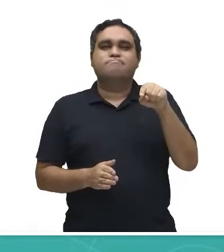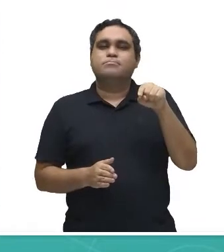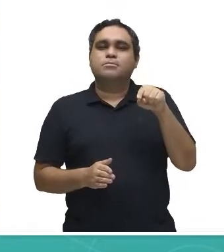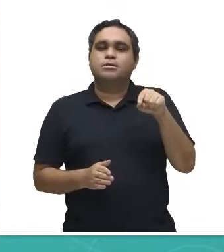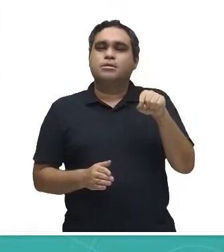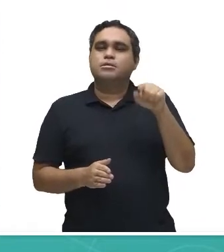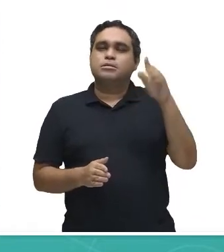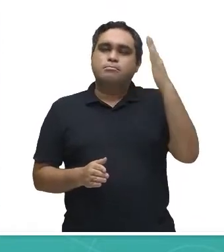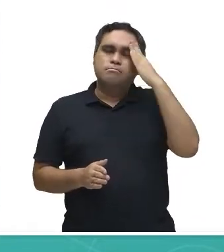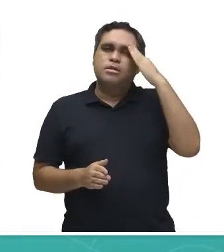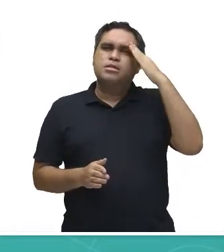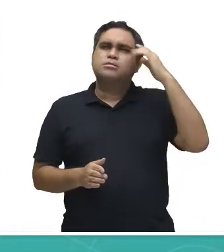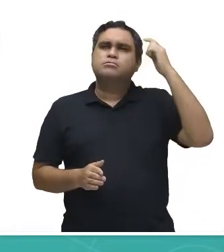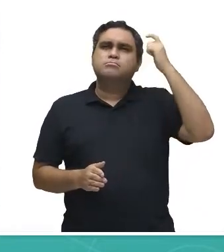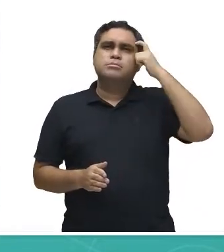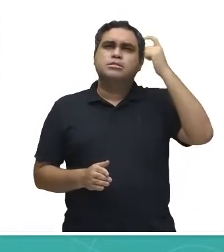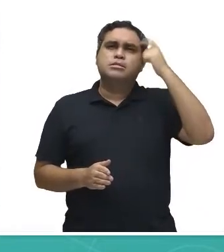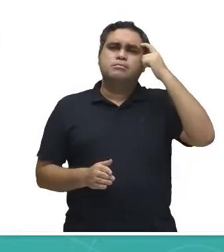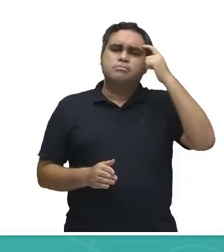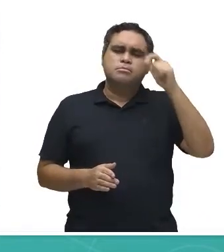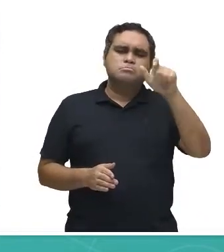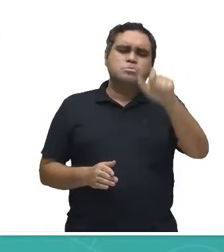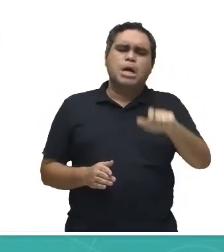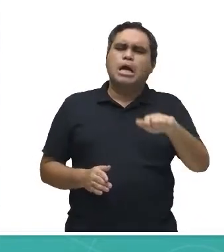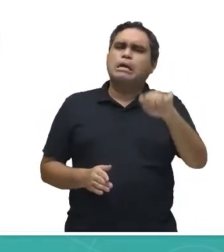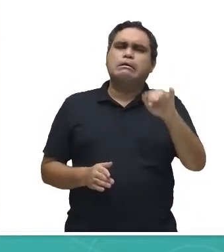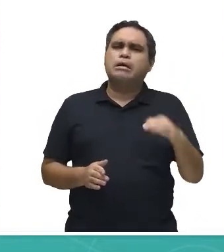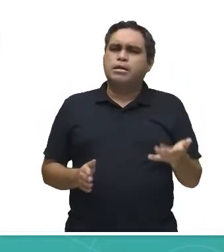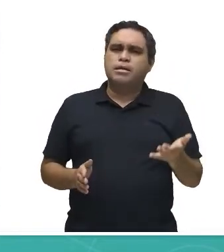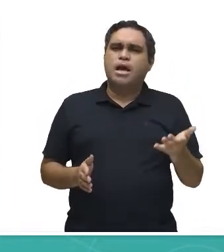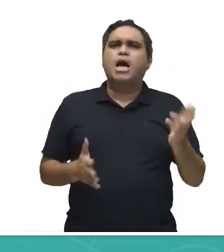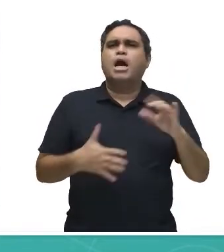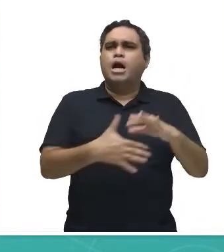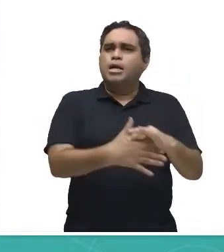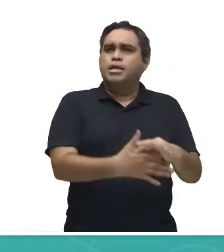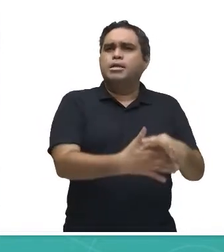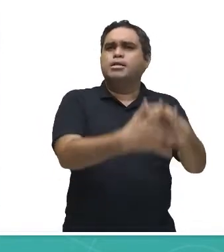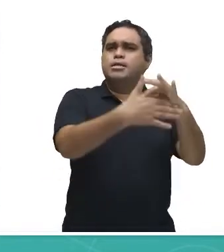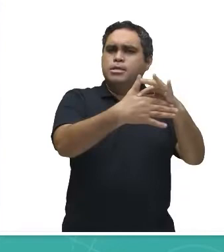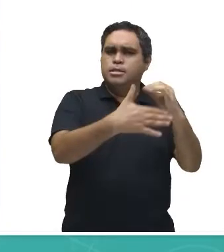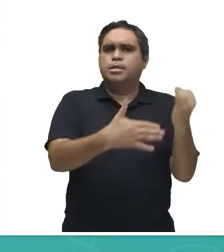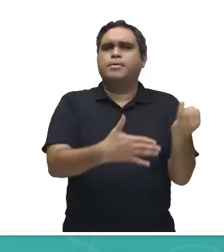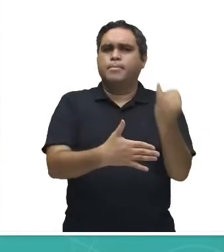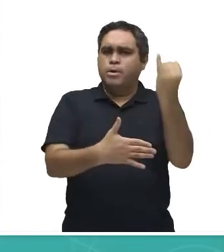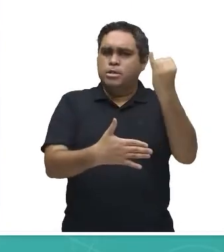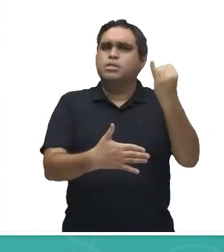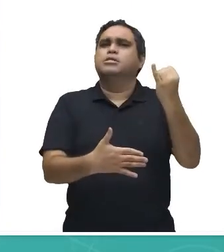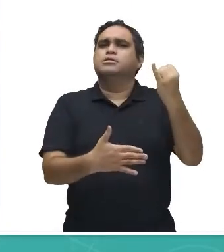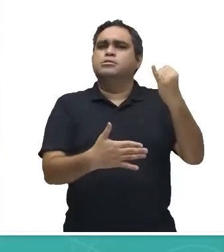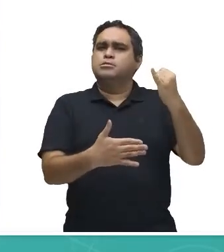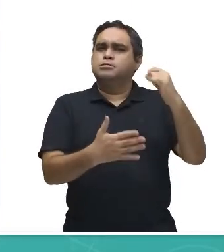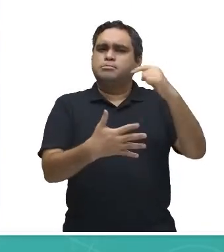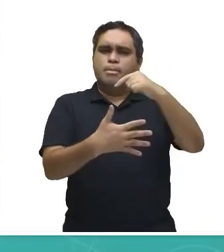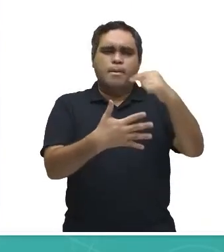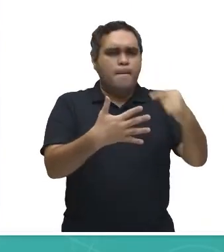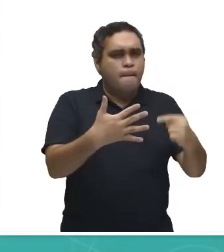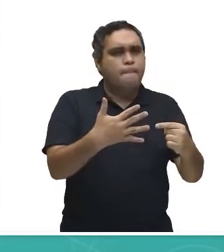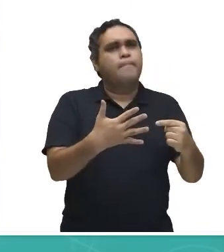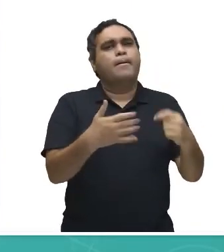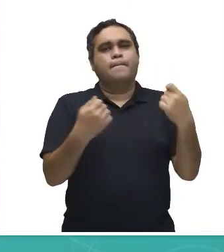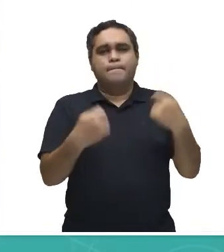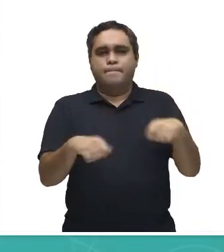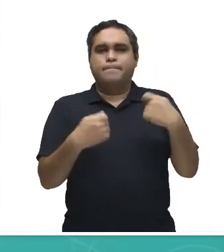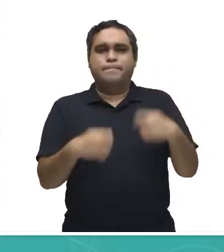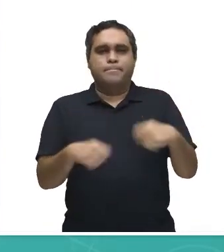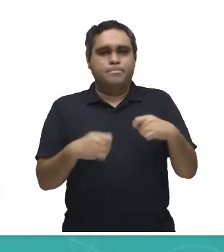Zumbi? Ah, ele foi um líder, tá, gente? Ele foi uma liderança importante. Para quem não lembra da aula de ontem, o professor Ananias falou que o Quilombo dos